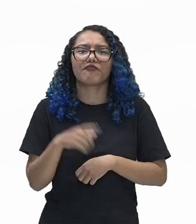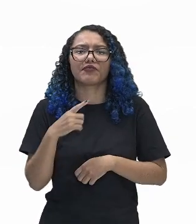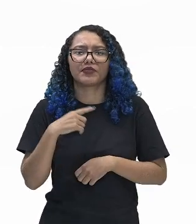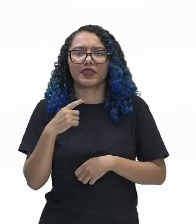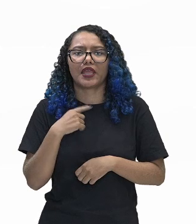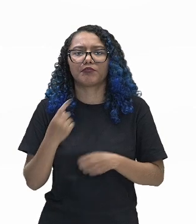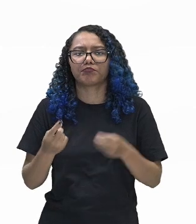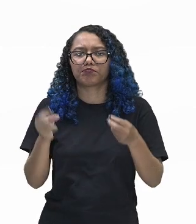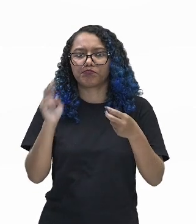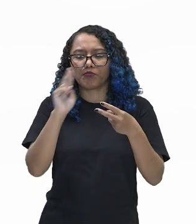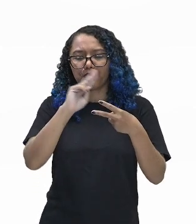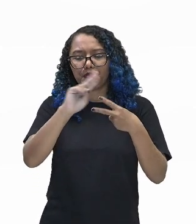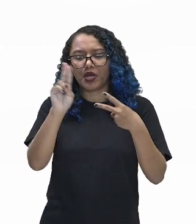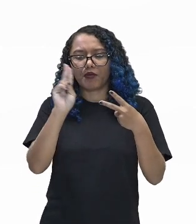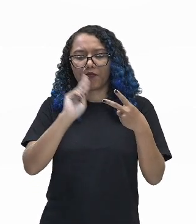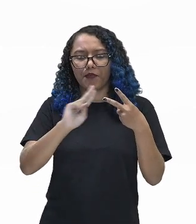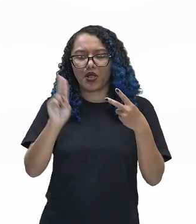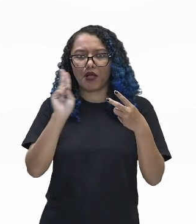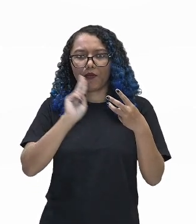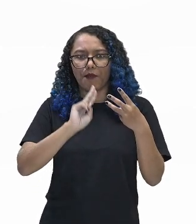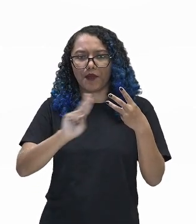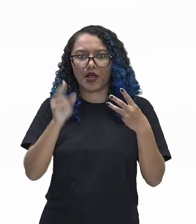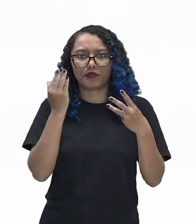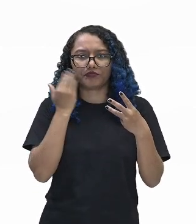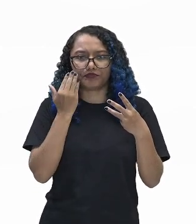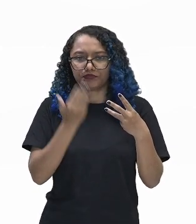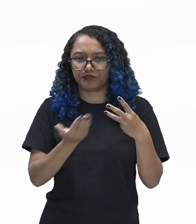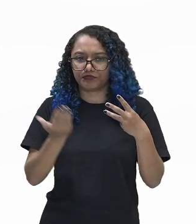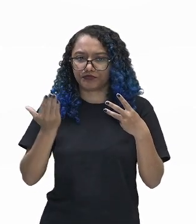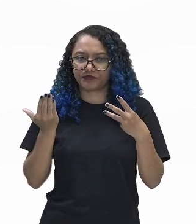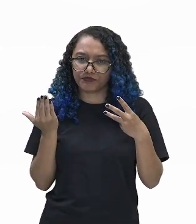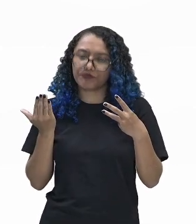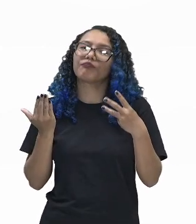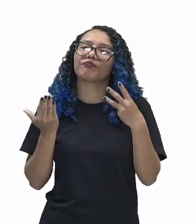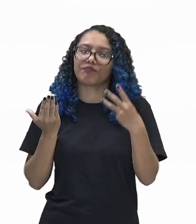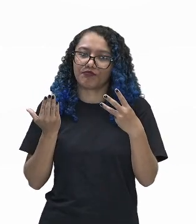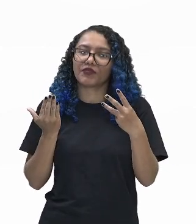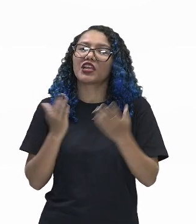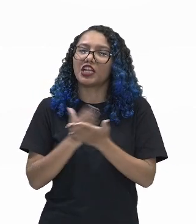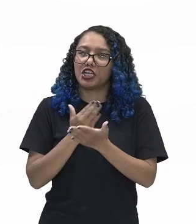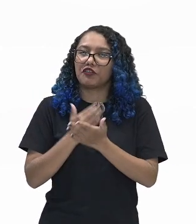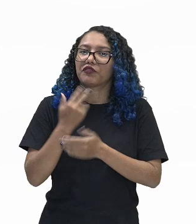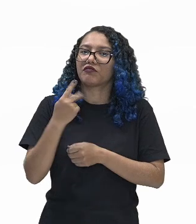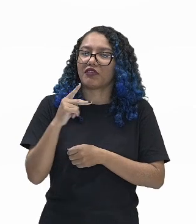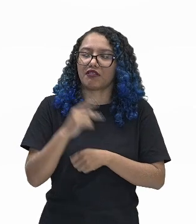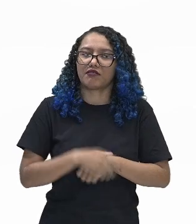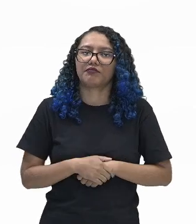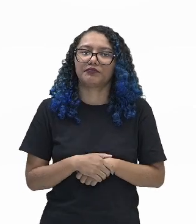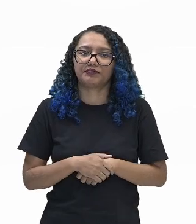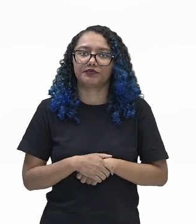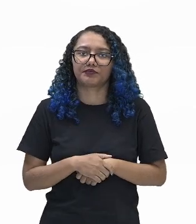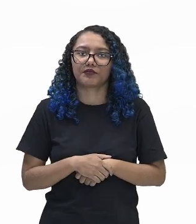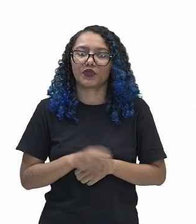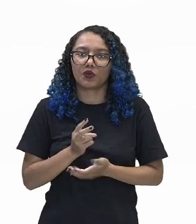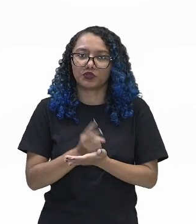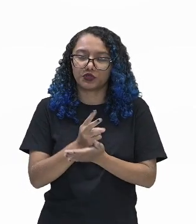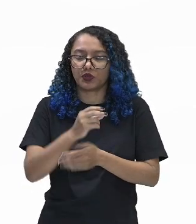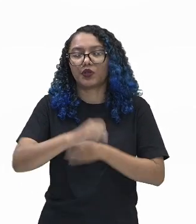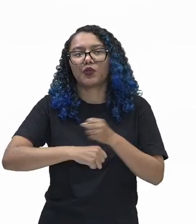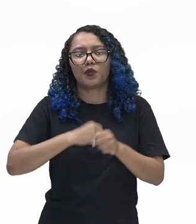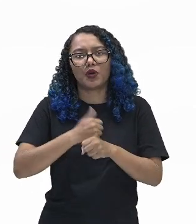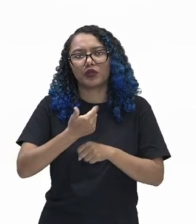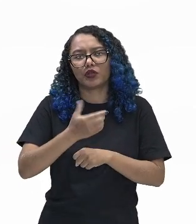da Palavra, Flor da Mata, além do livro Criaturas de Nanderu. Continuando, em